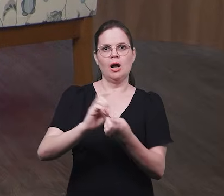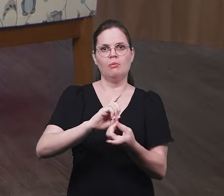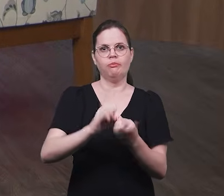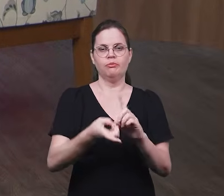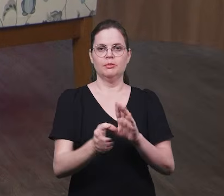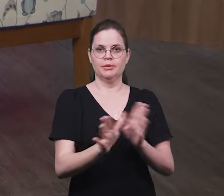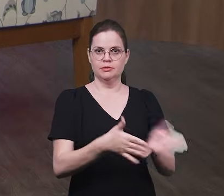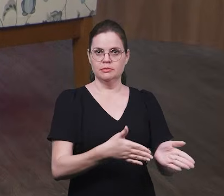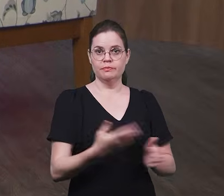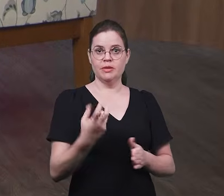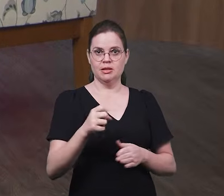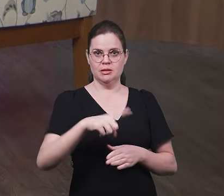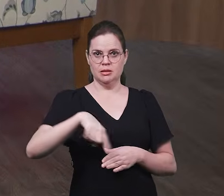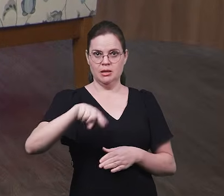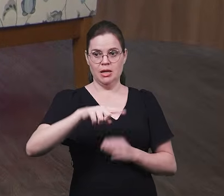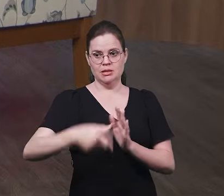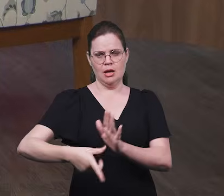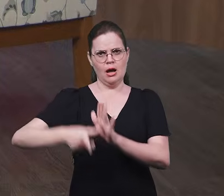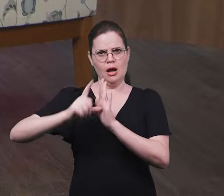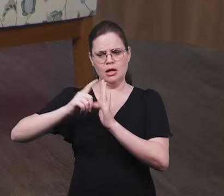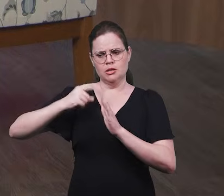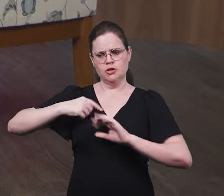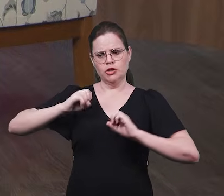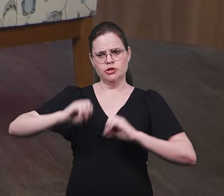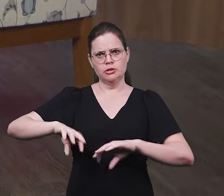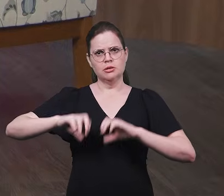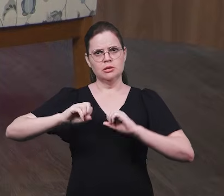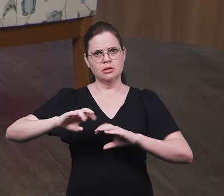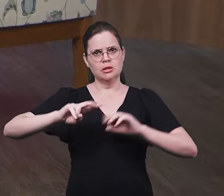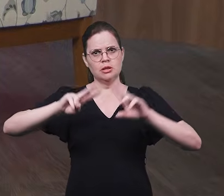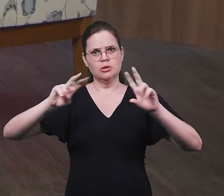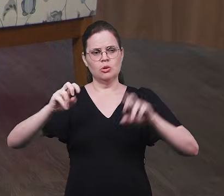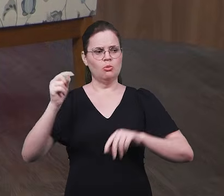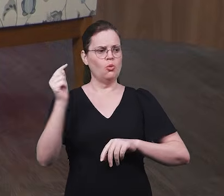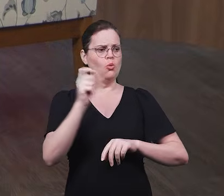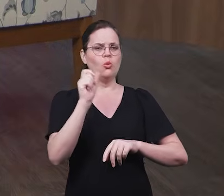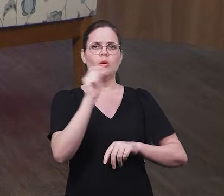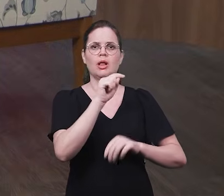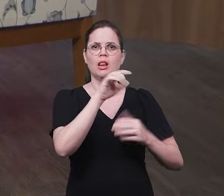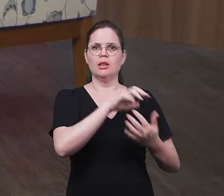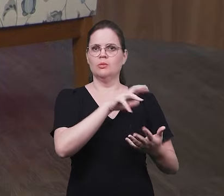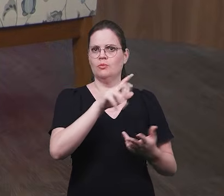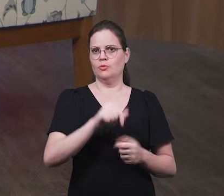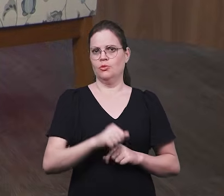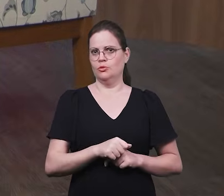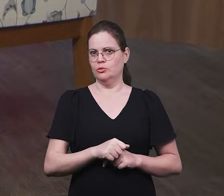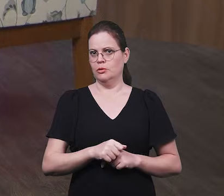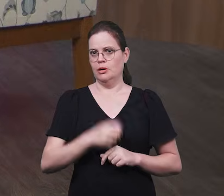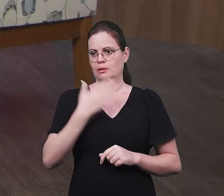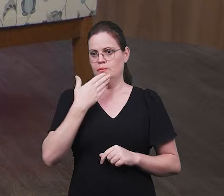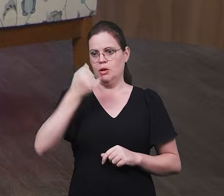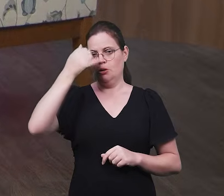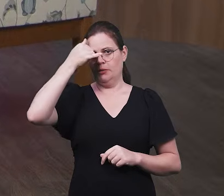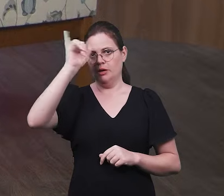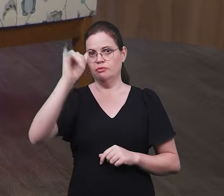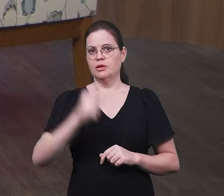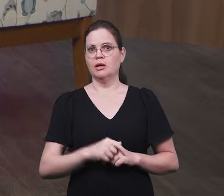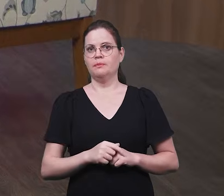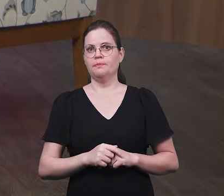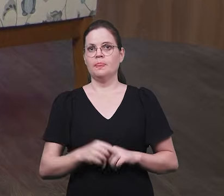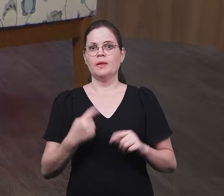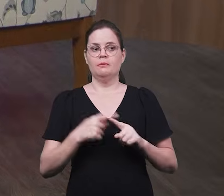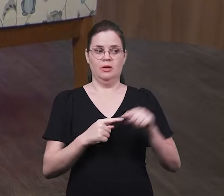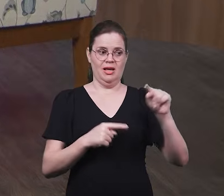mudança de identidade. E se aprenderem alguma coisa na ótica mundana, essa ótica mundana